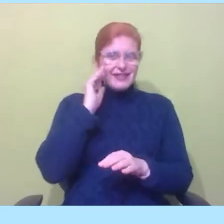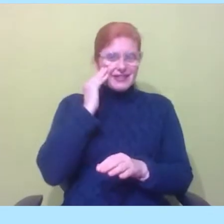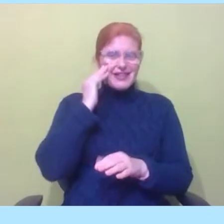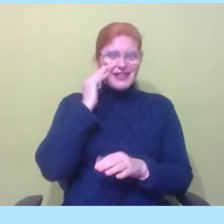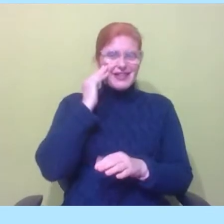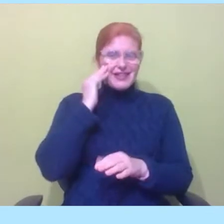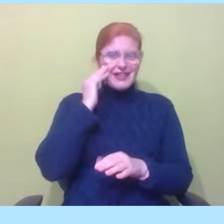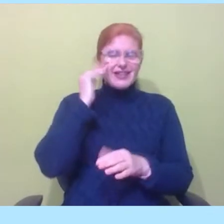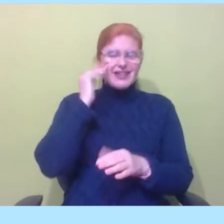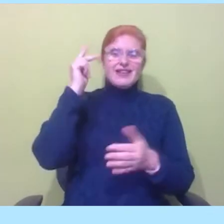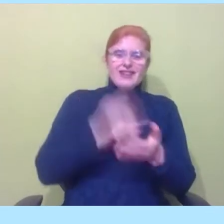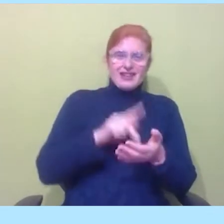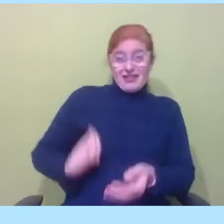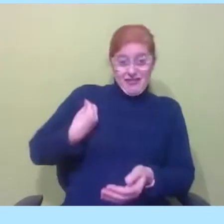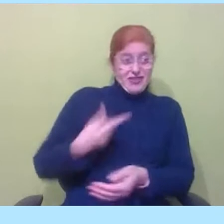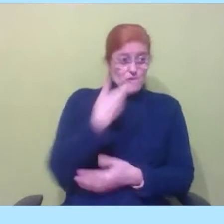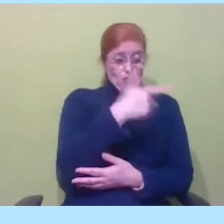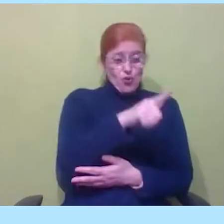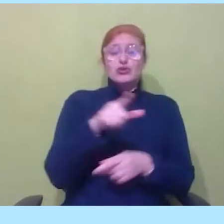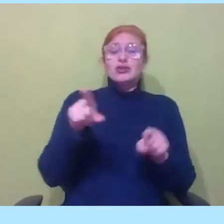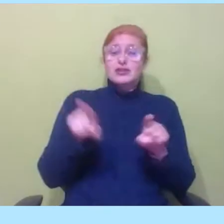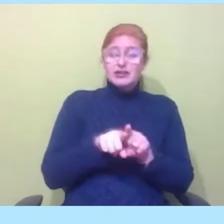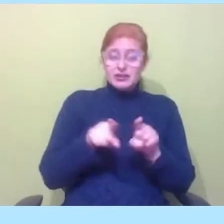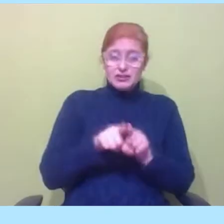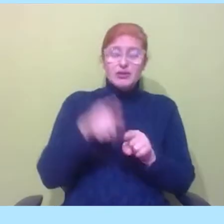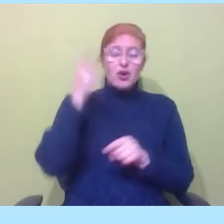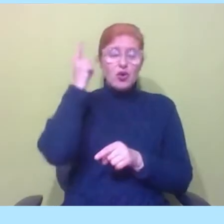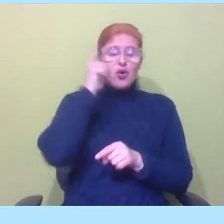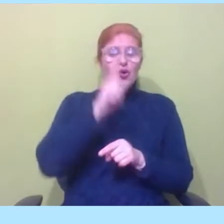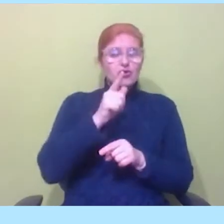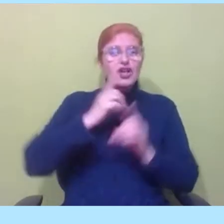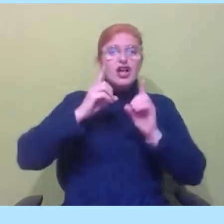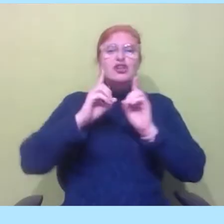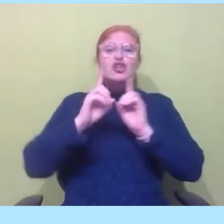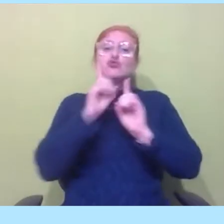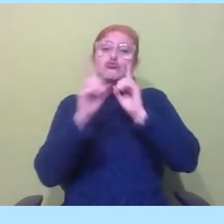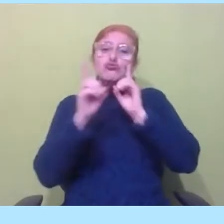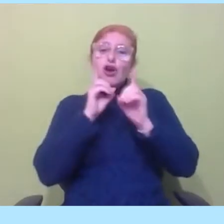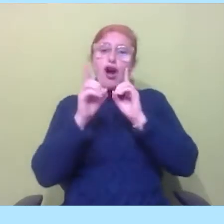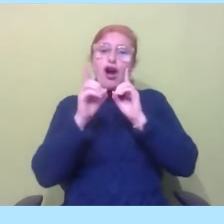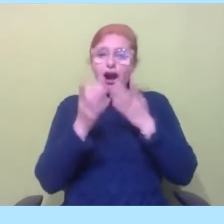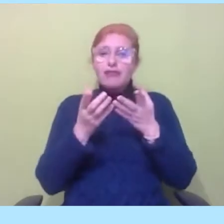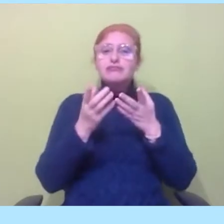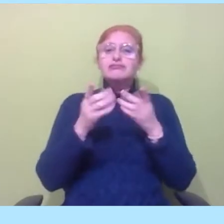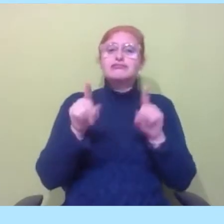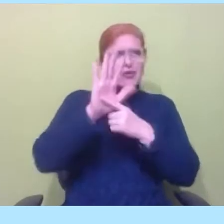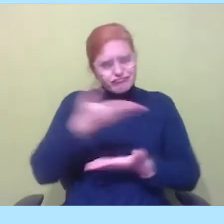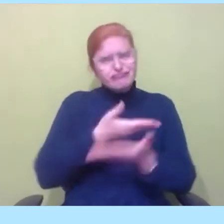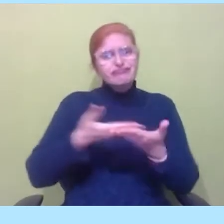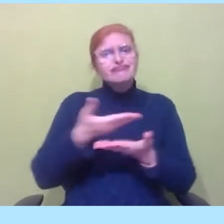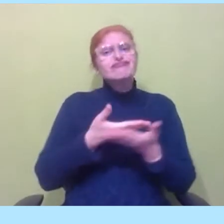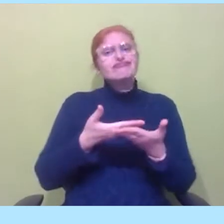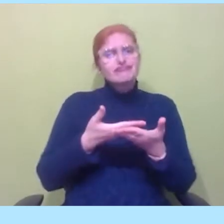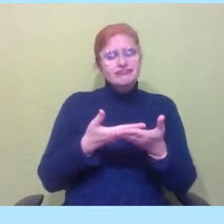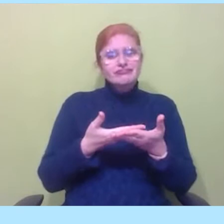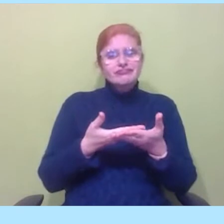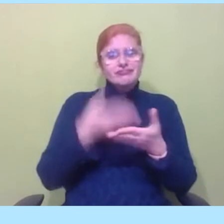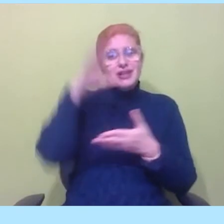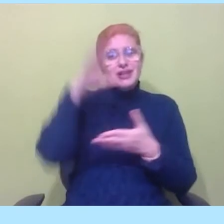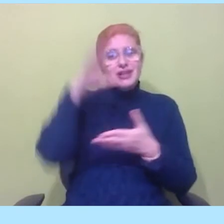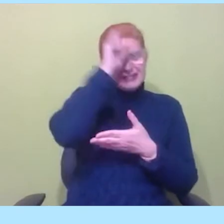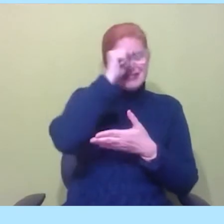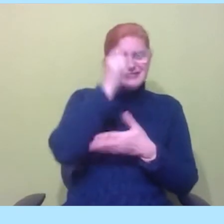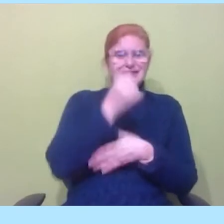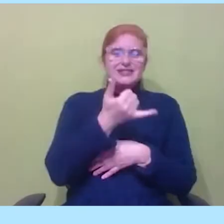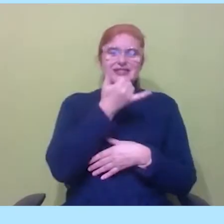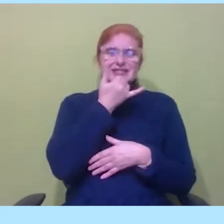aí diálogos e levar esses aprendizados e trocar aprendizados, né? Desculpa, falei mais do